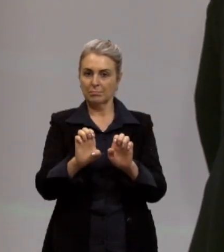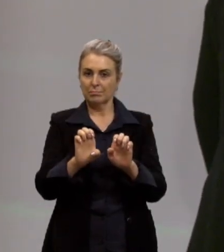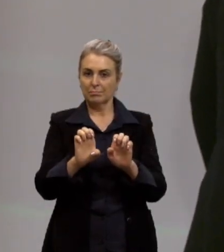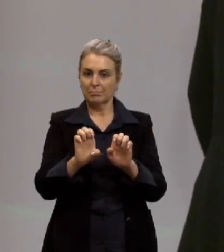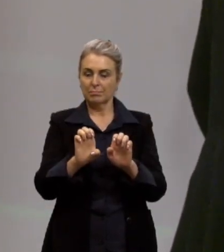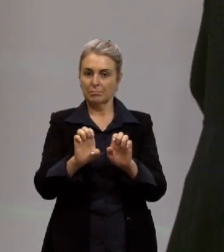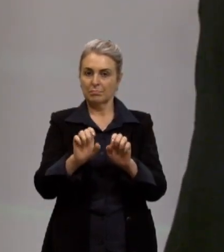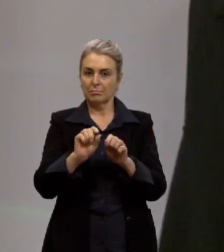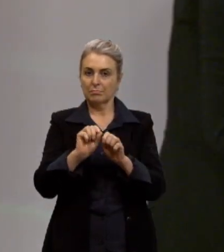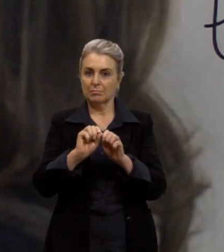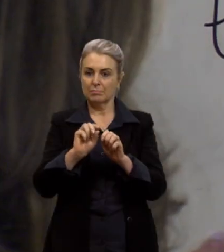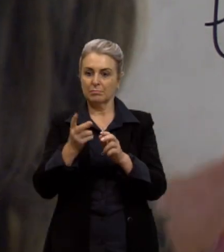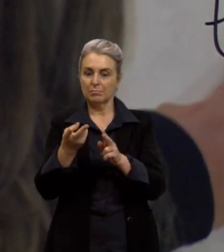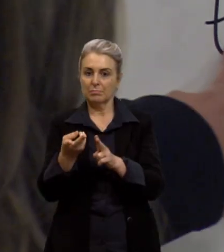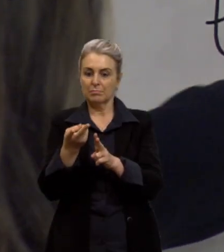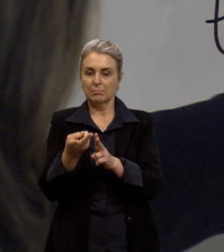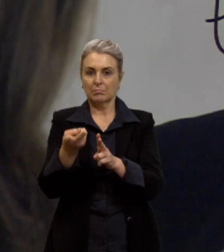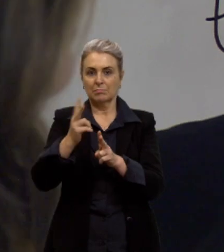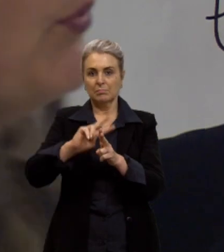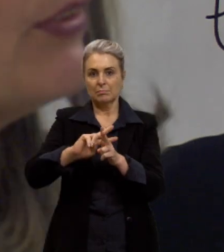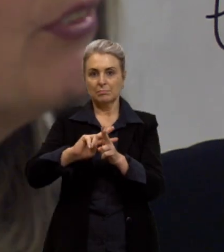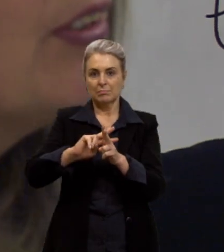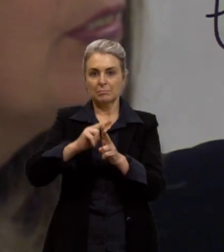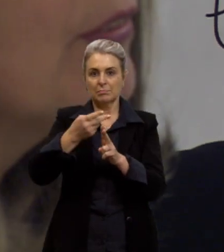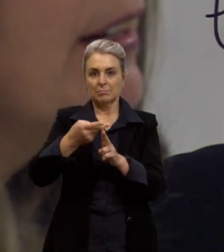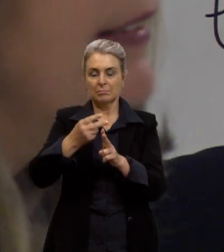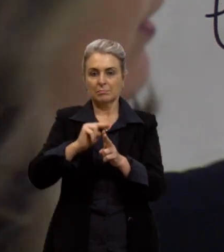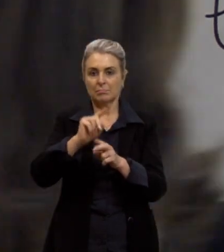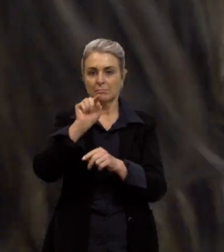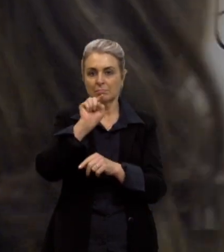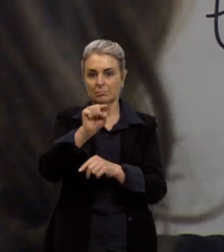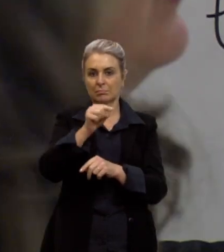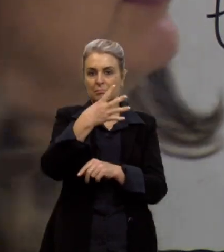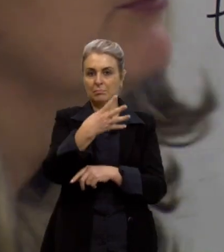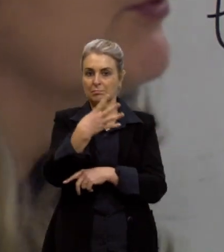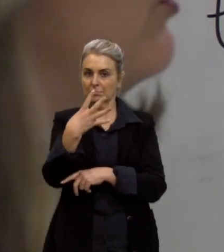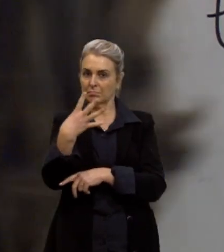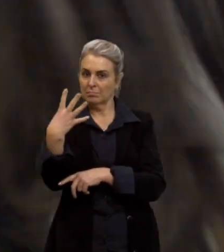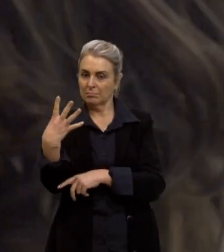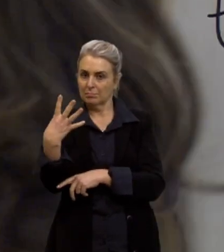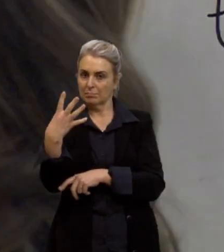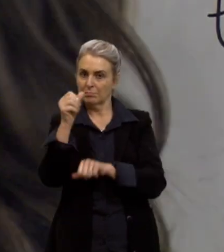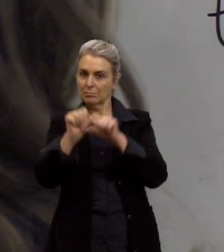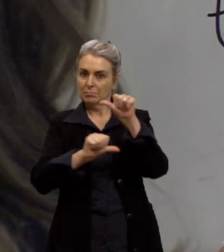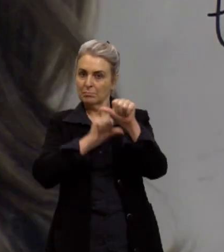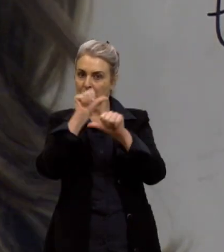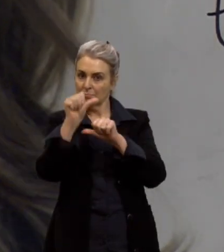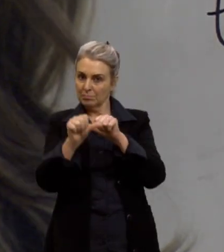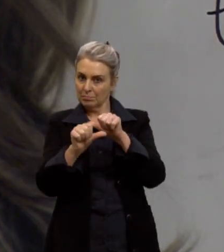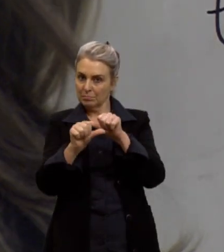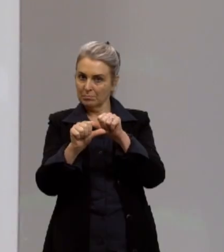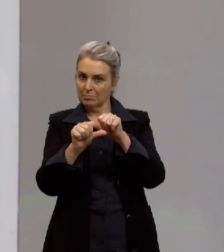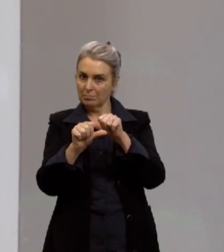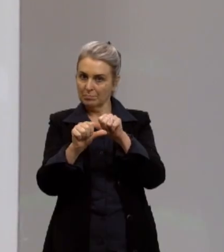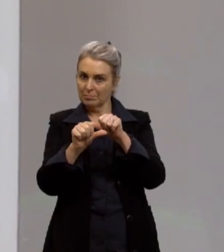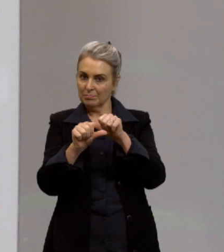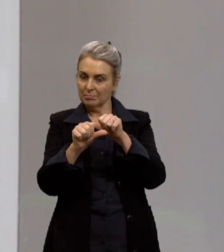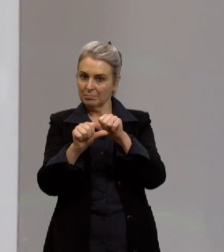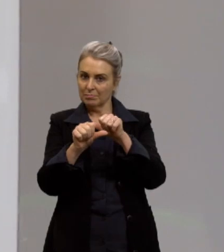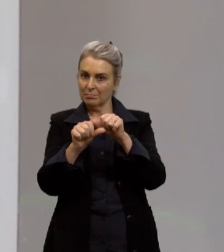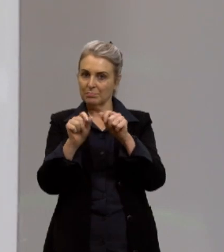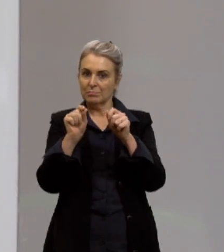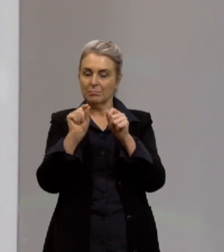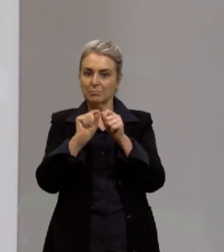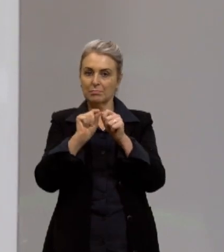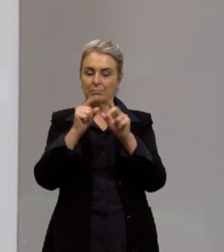fazendo a operação inversa da potência. Eu passo esse 1.444 para o outro lado novamente e faço